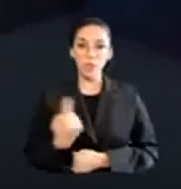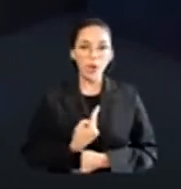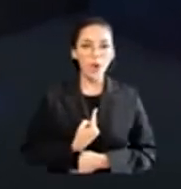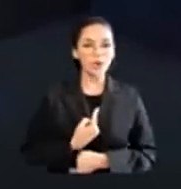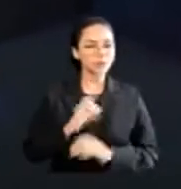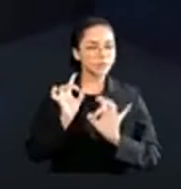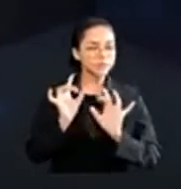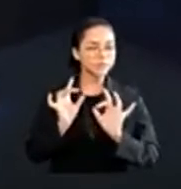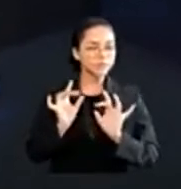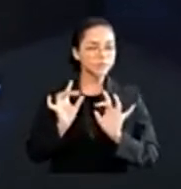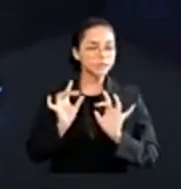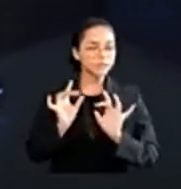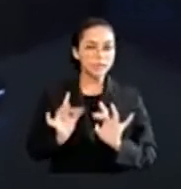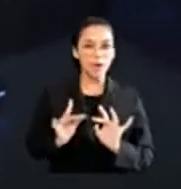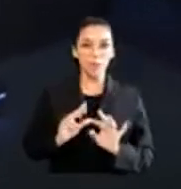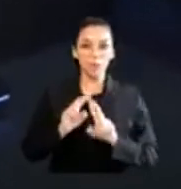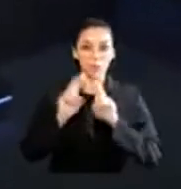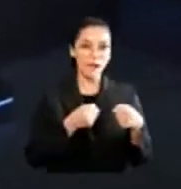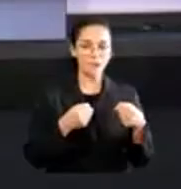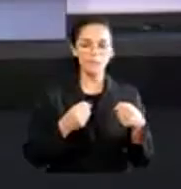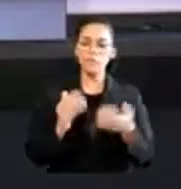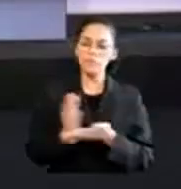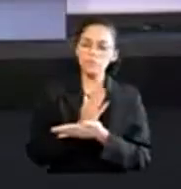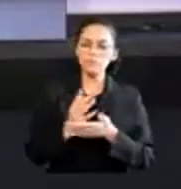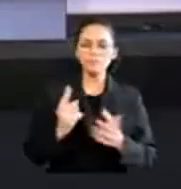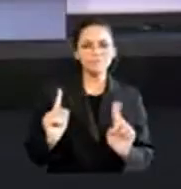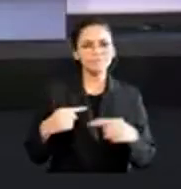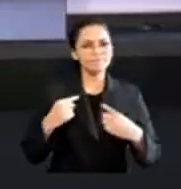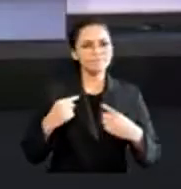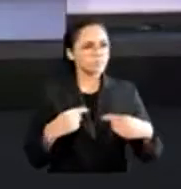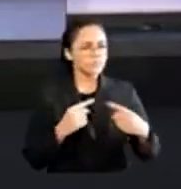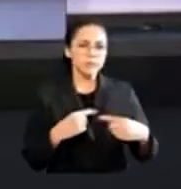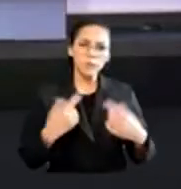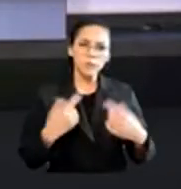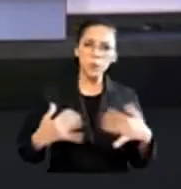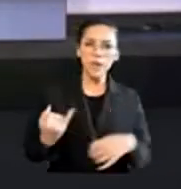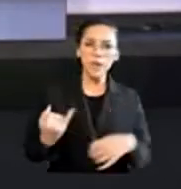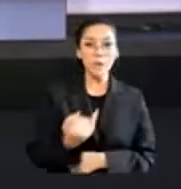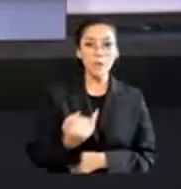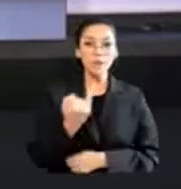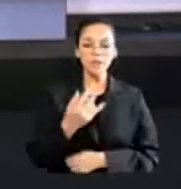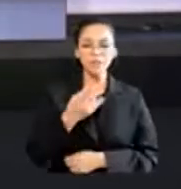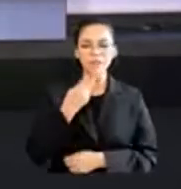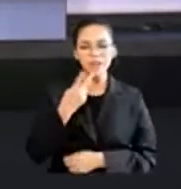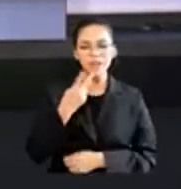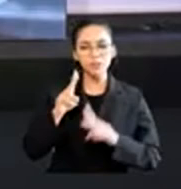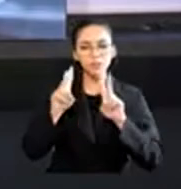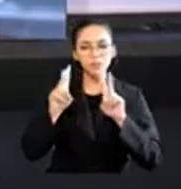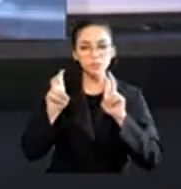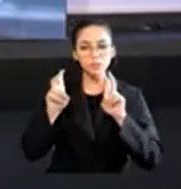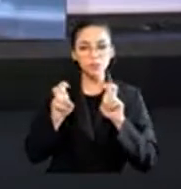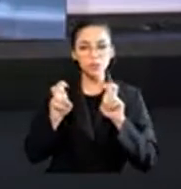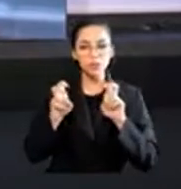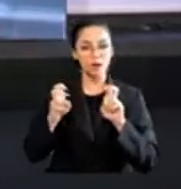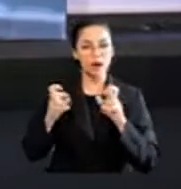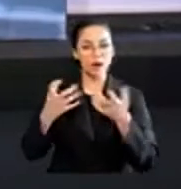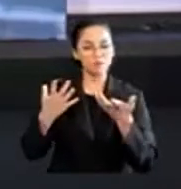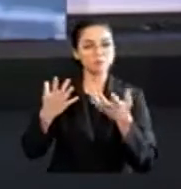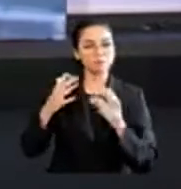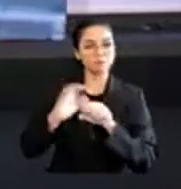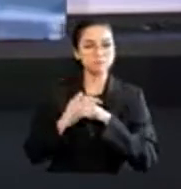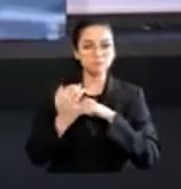automotivo, alguns desafios importantes. Estamos falando não só da pandemia, que mudou as relações entre as pessoas,